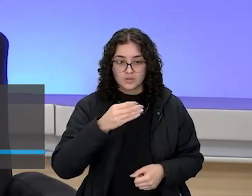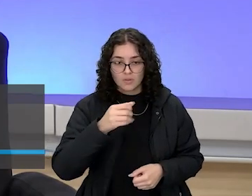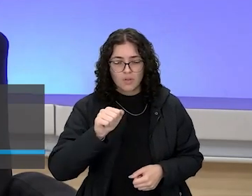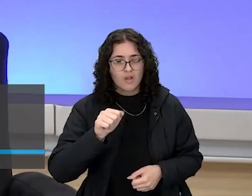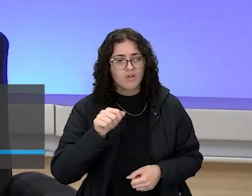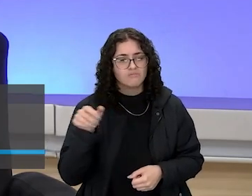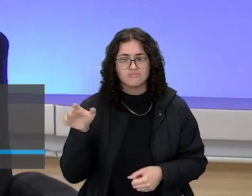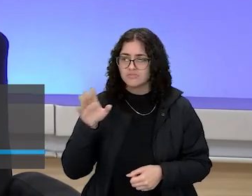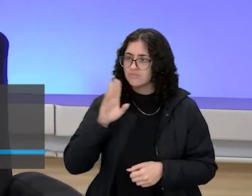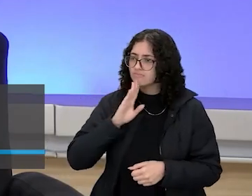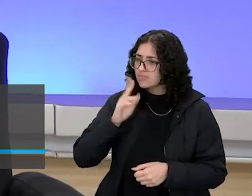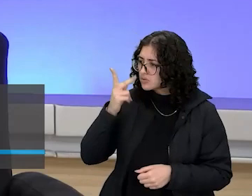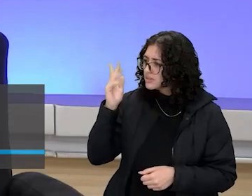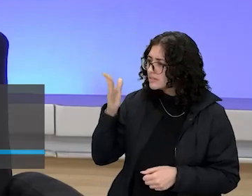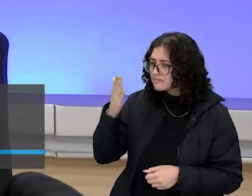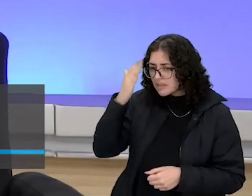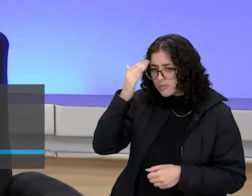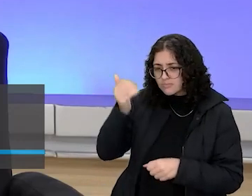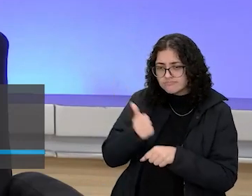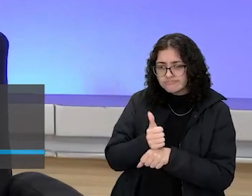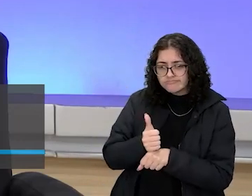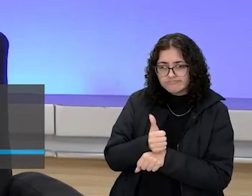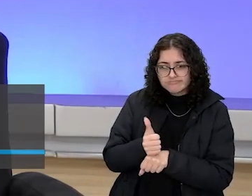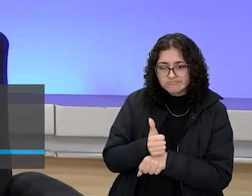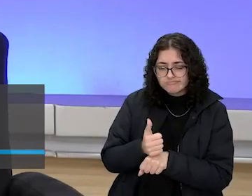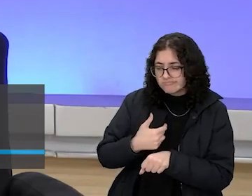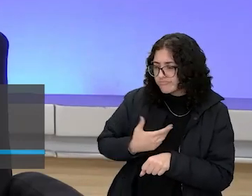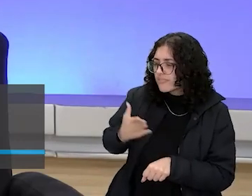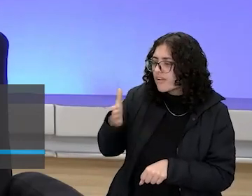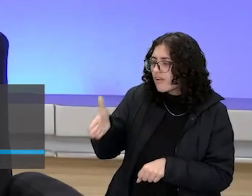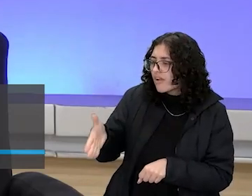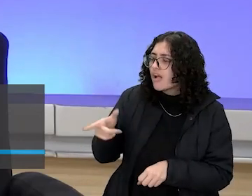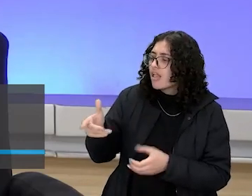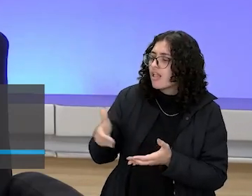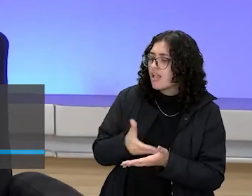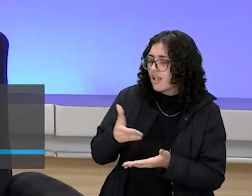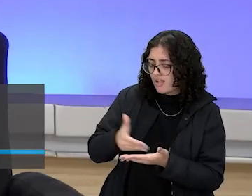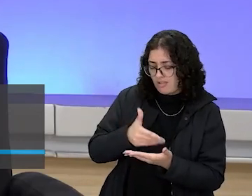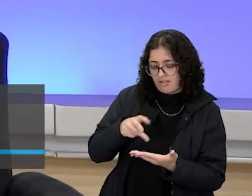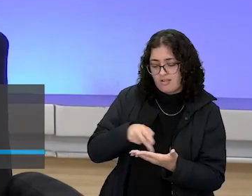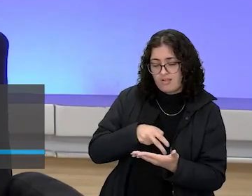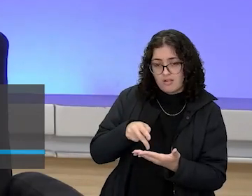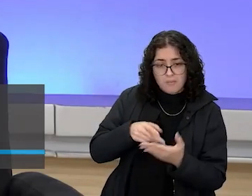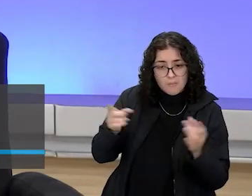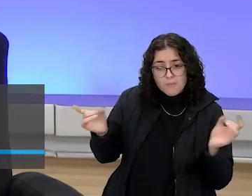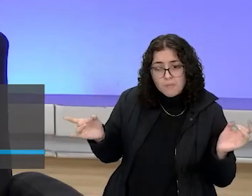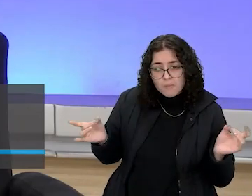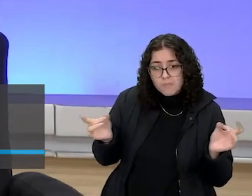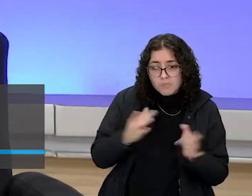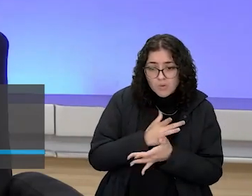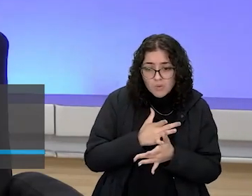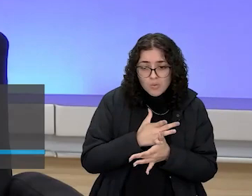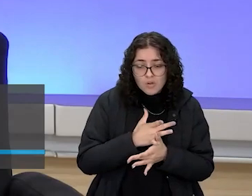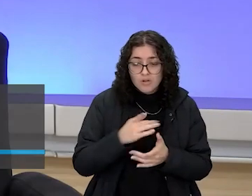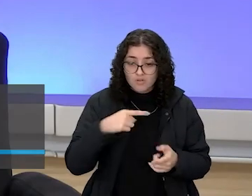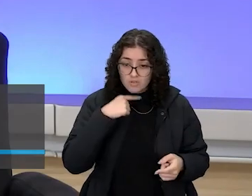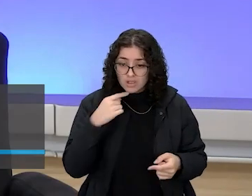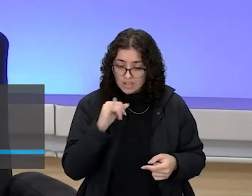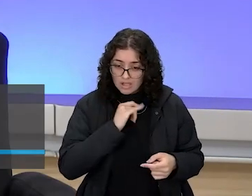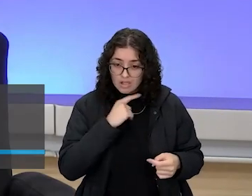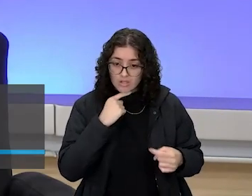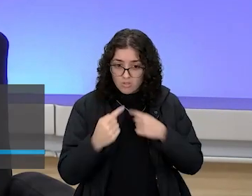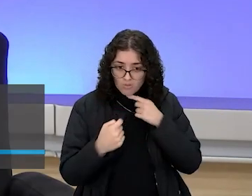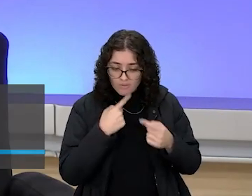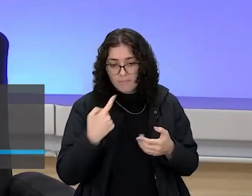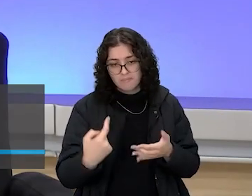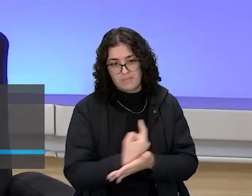quem conhece, e quem conhece falou assim, olha, dá uma lida no livro e quando você tiver dúvidas, vem